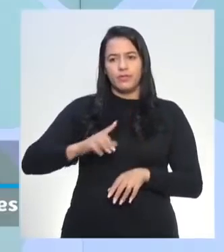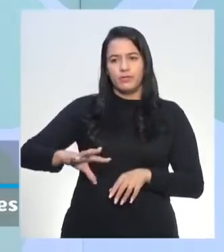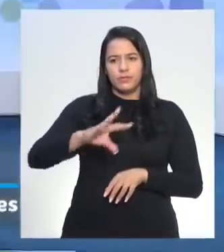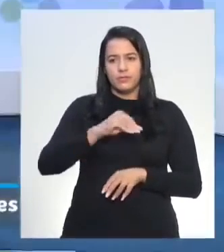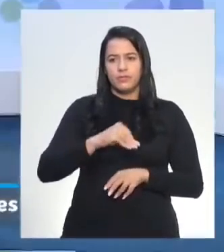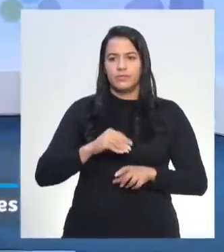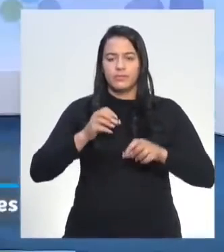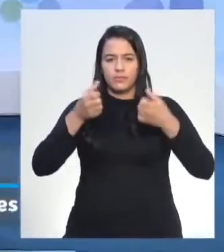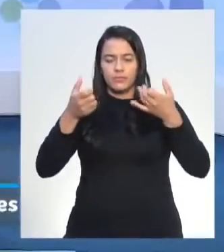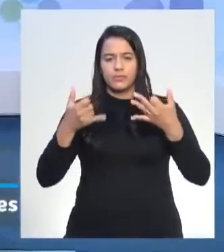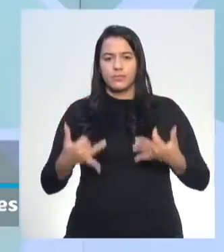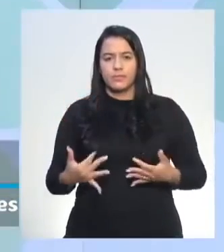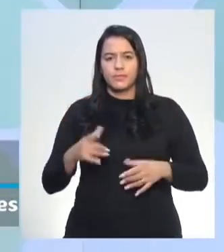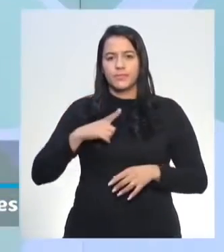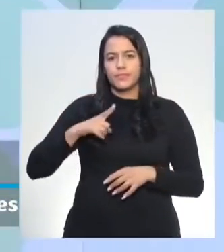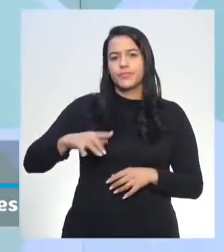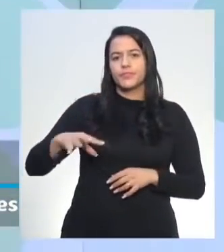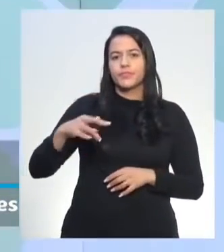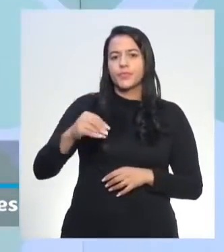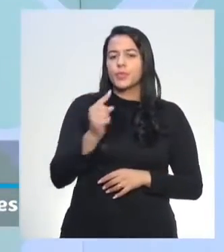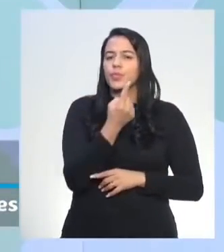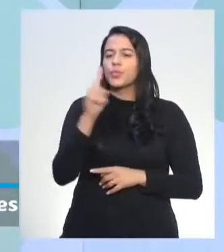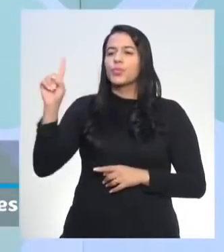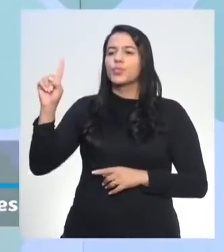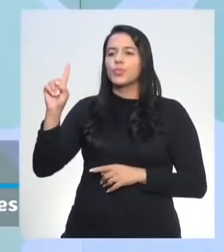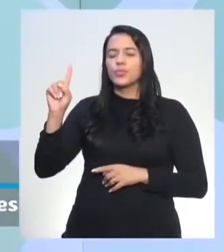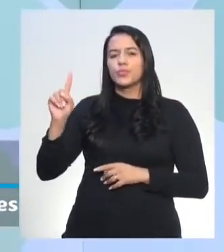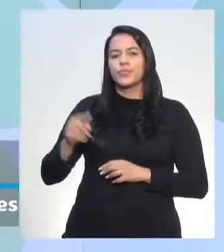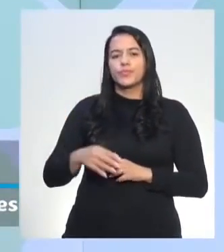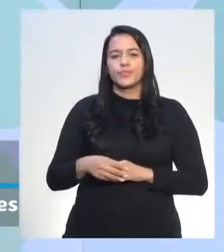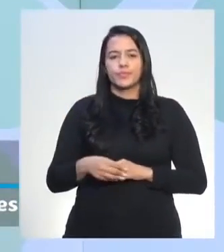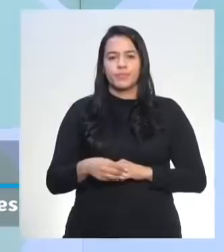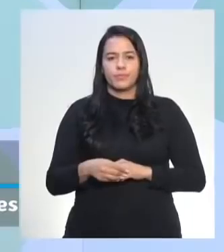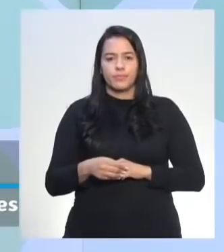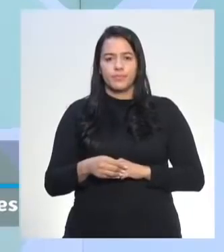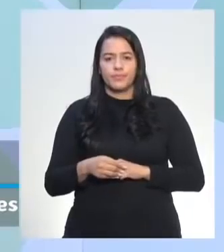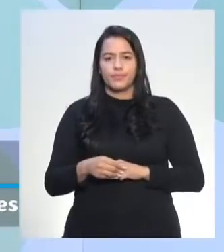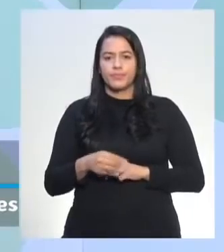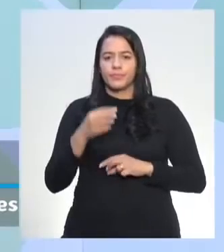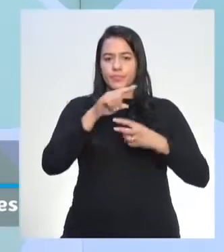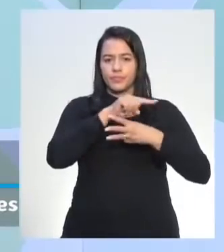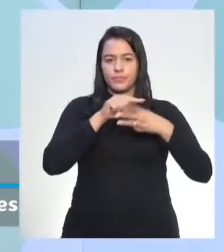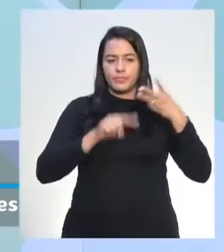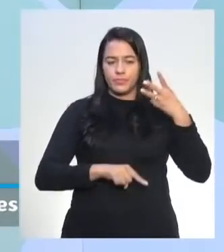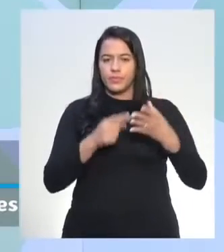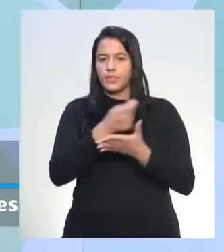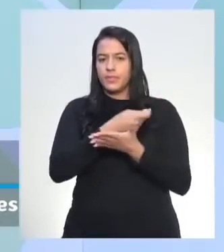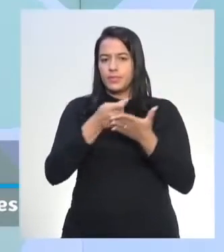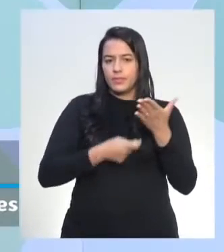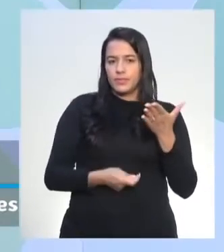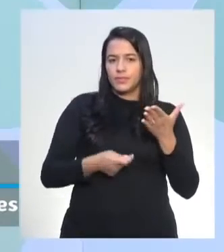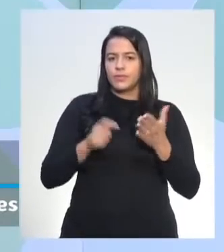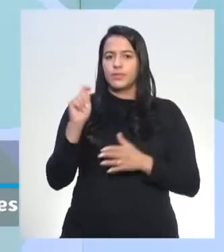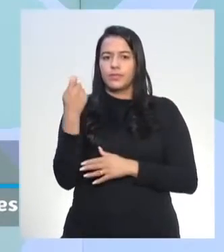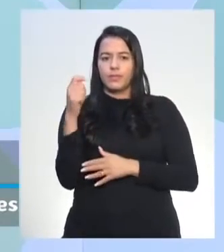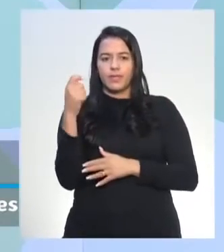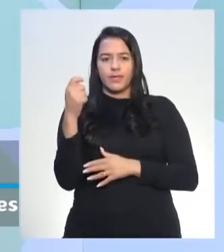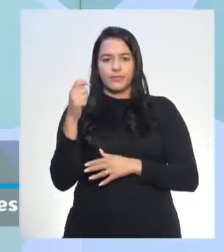Cortázar, Borges, e eu esqueci o nome do último. Então mostra, e aí esses três escritores argentinos